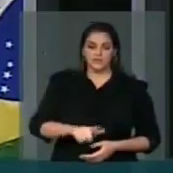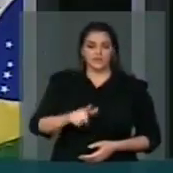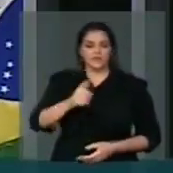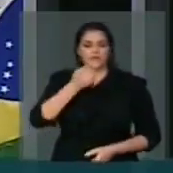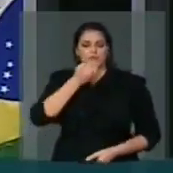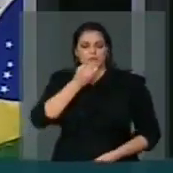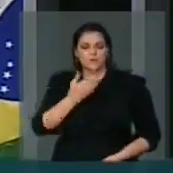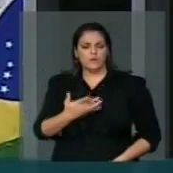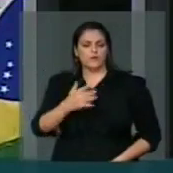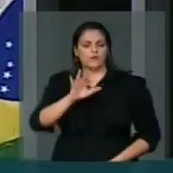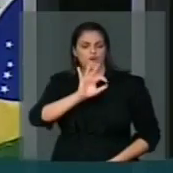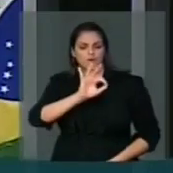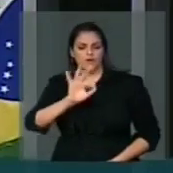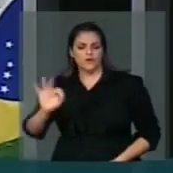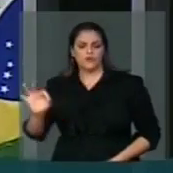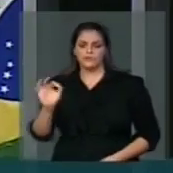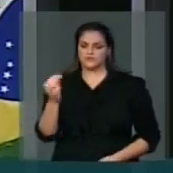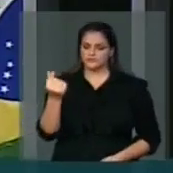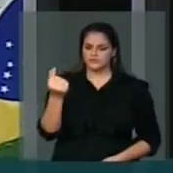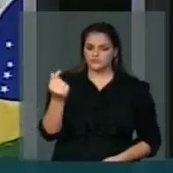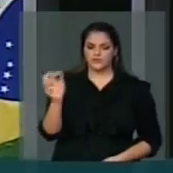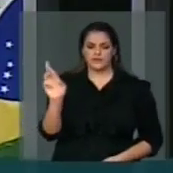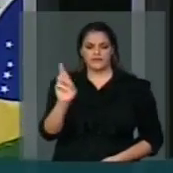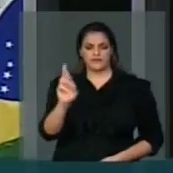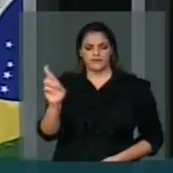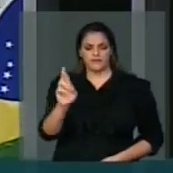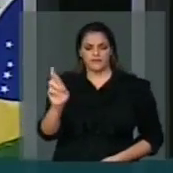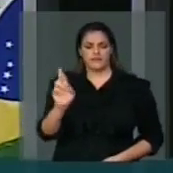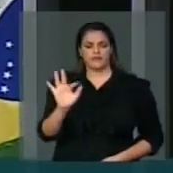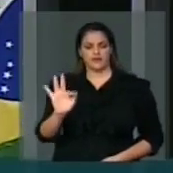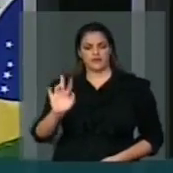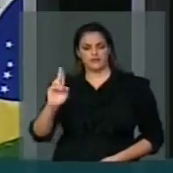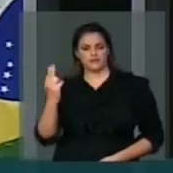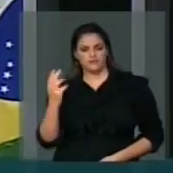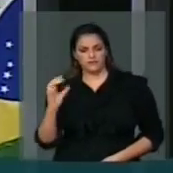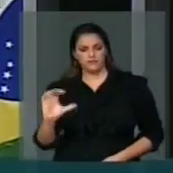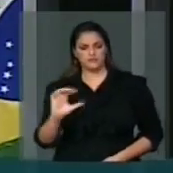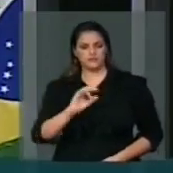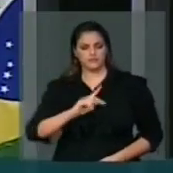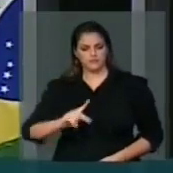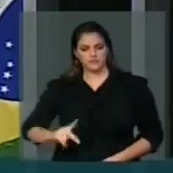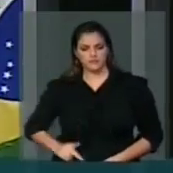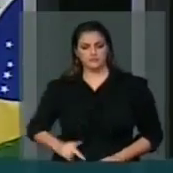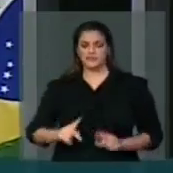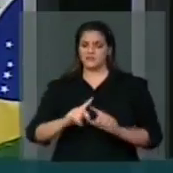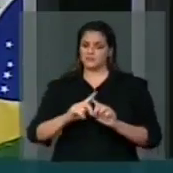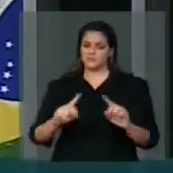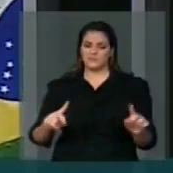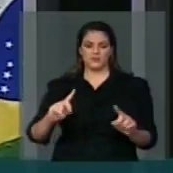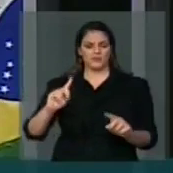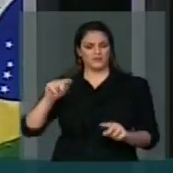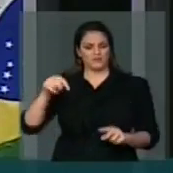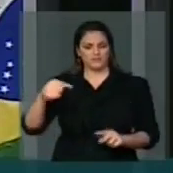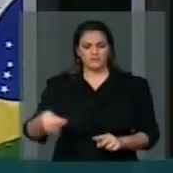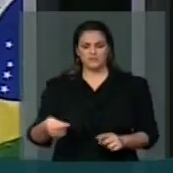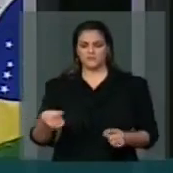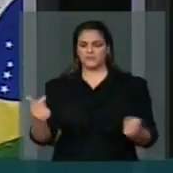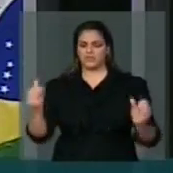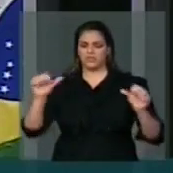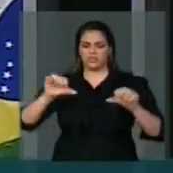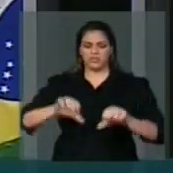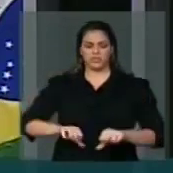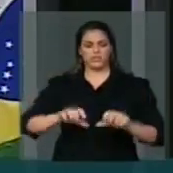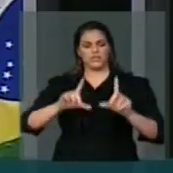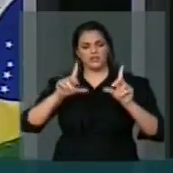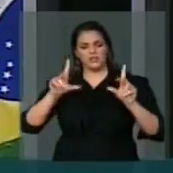presidente Fernando Henrique Cardoso, mas eles procederam como aquela herança do rico que morre e